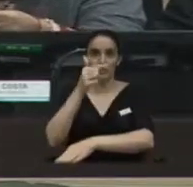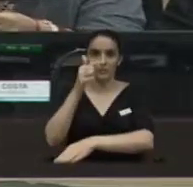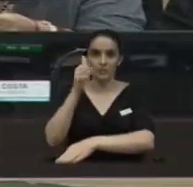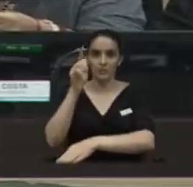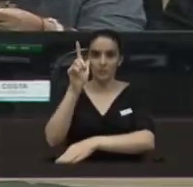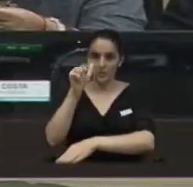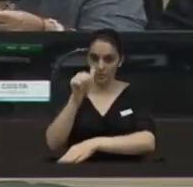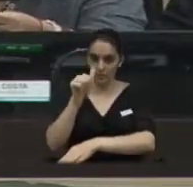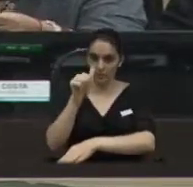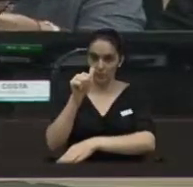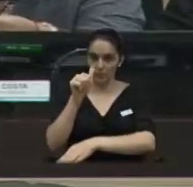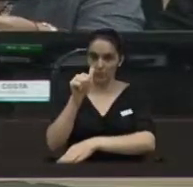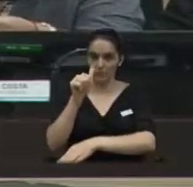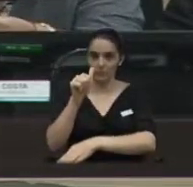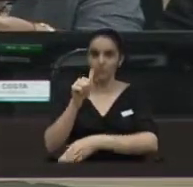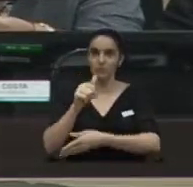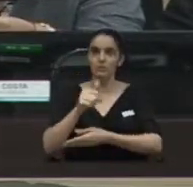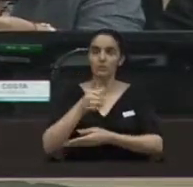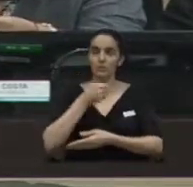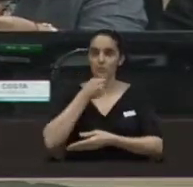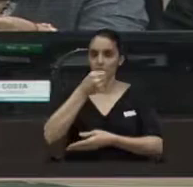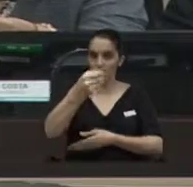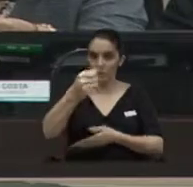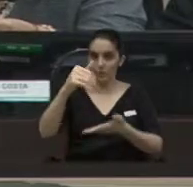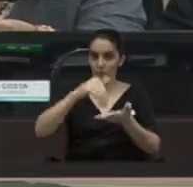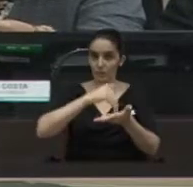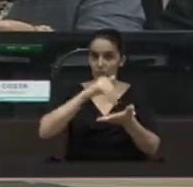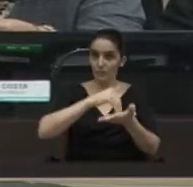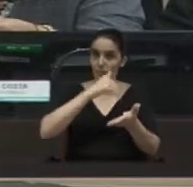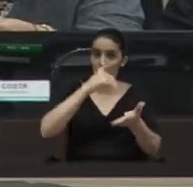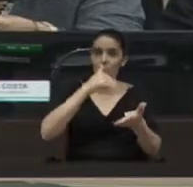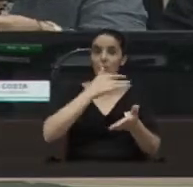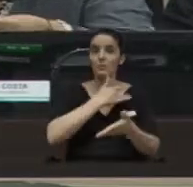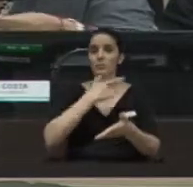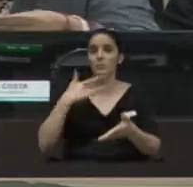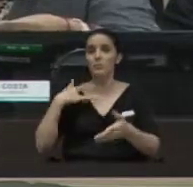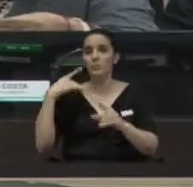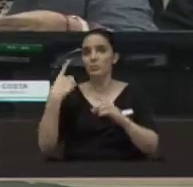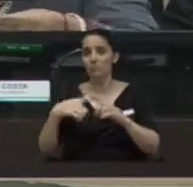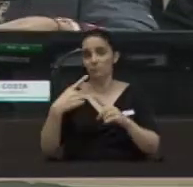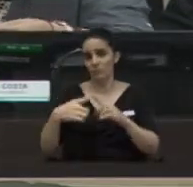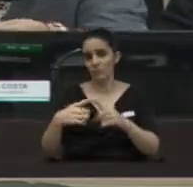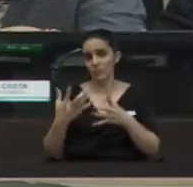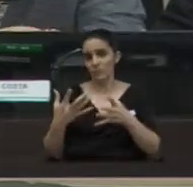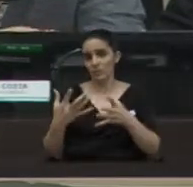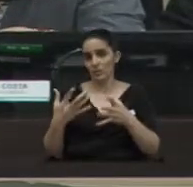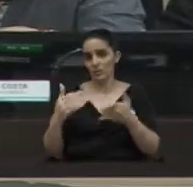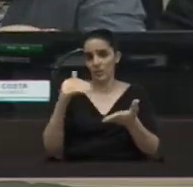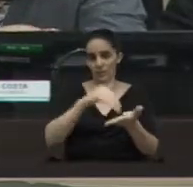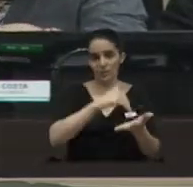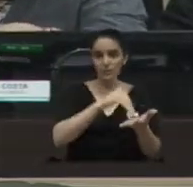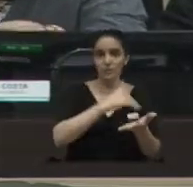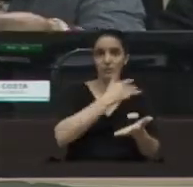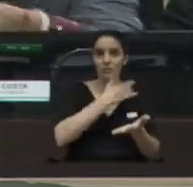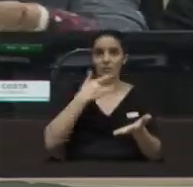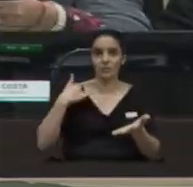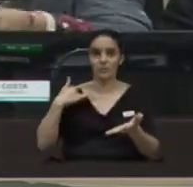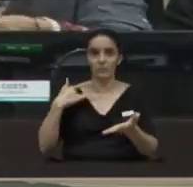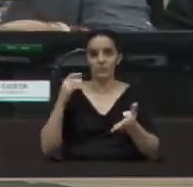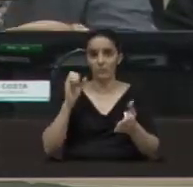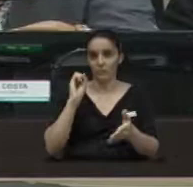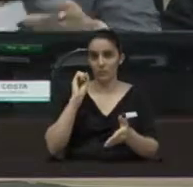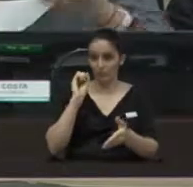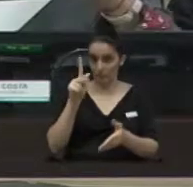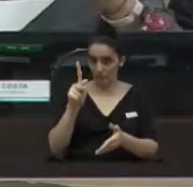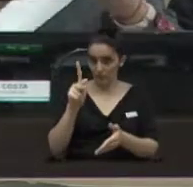se direcionar na Secretaria da Saúde, porque a pergunta cabe mais numa questão da Secretaria da Saúde, tá? Não cabe